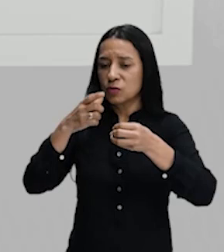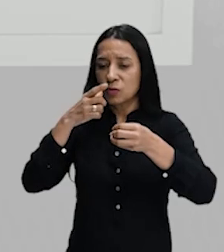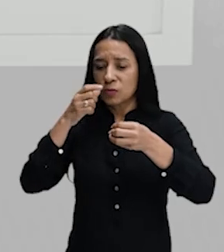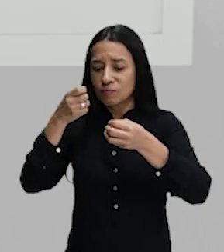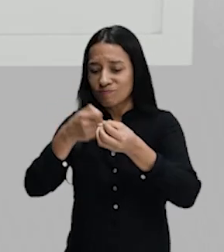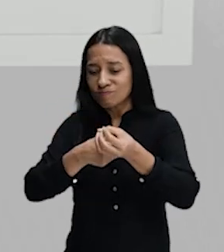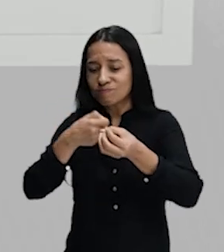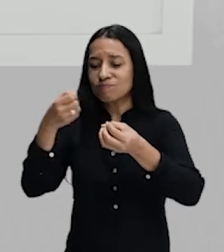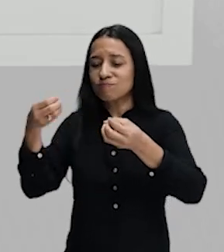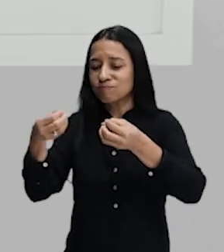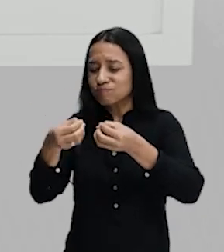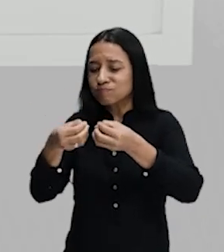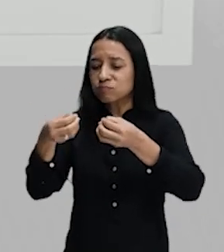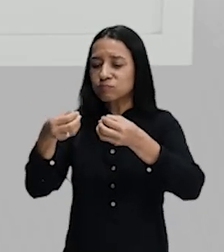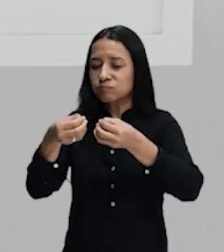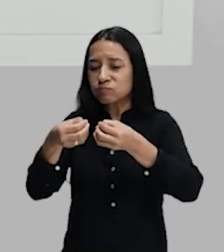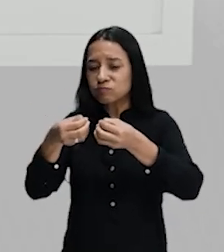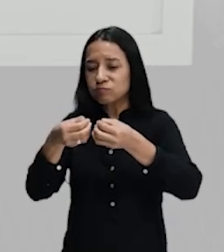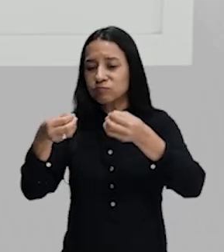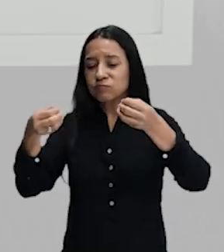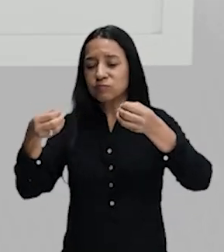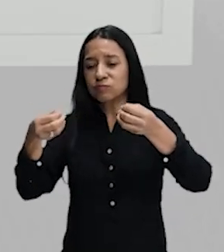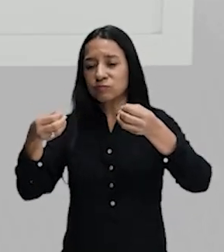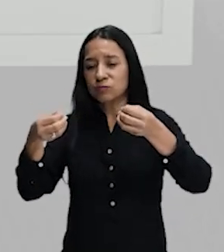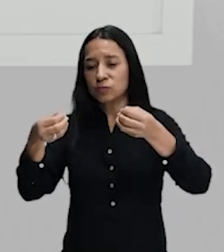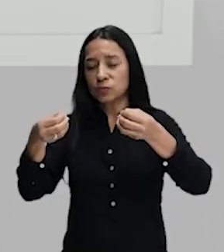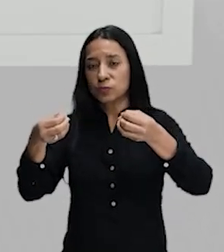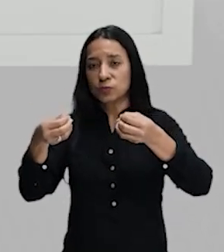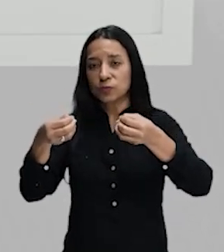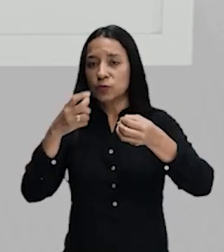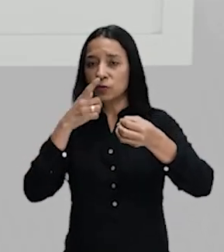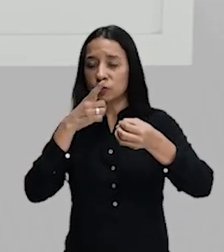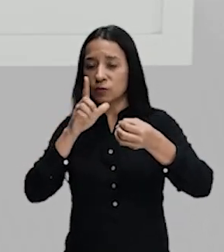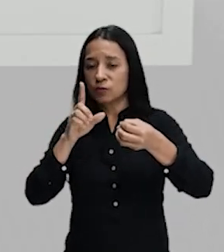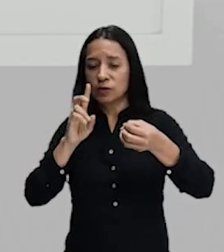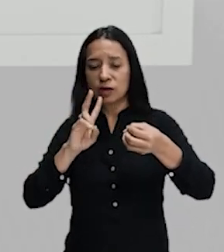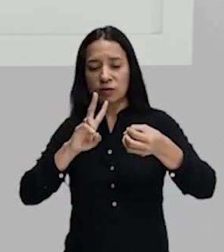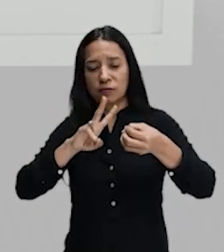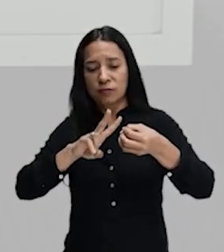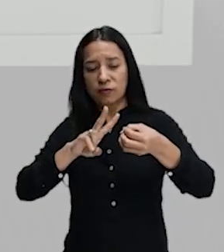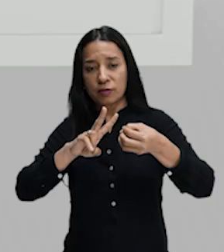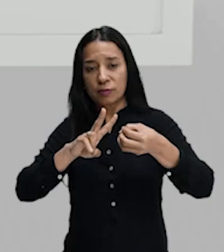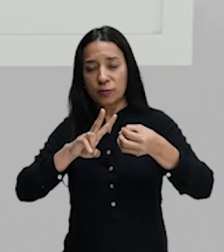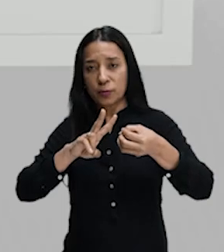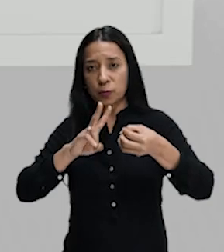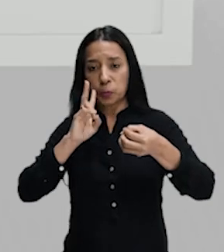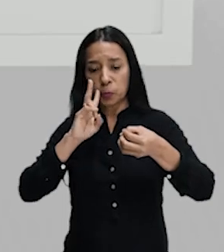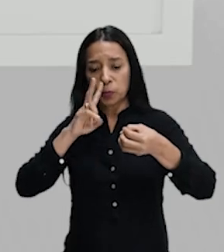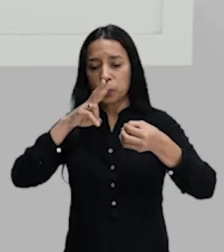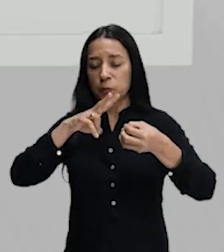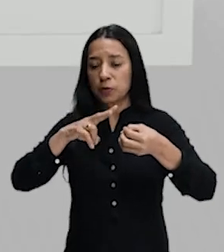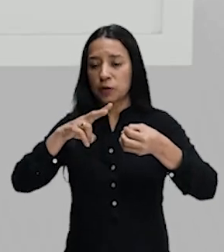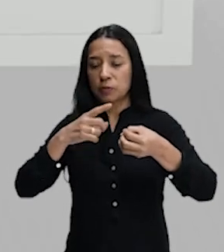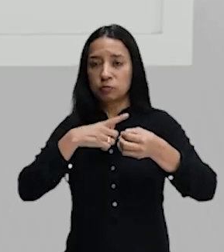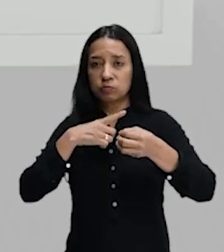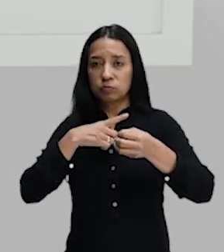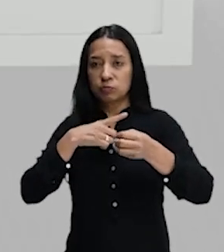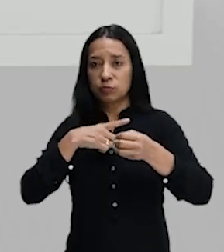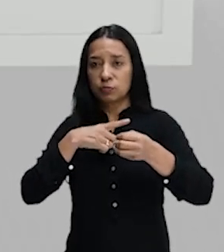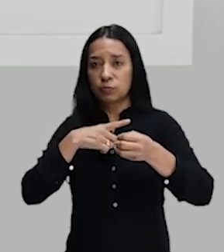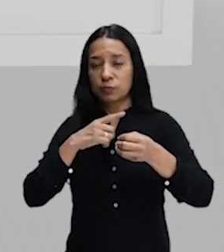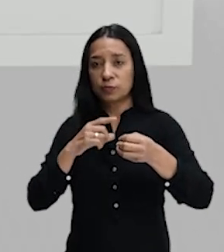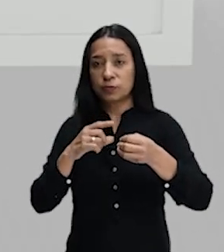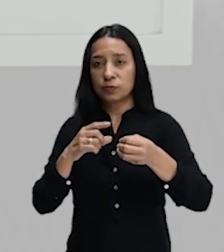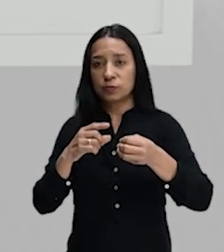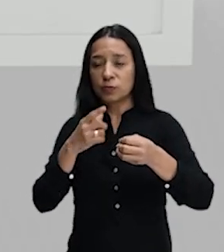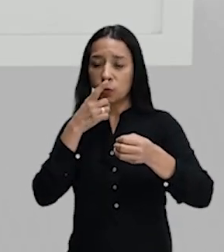juntá-los, você vai perceber que existe algo que a gente não consegue ver. A gente não consegue ver o que, que tem ali.